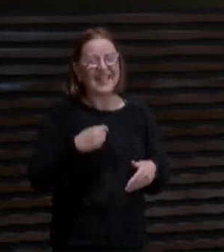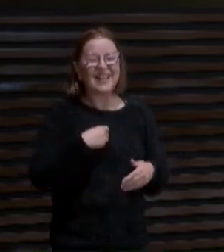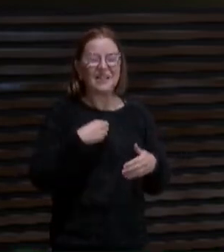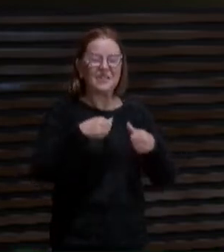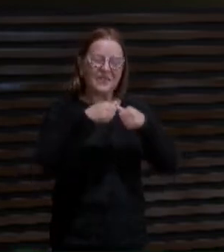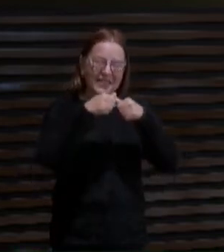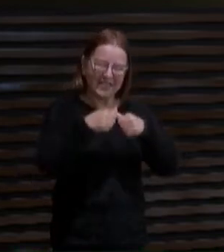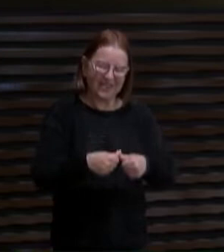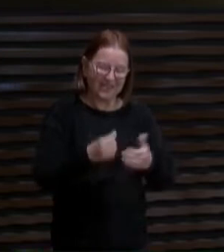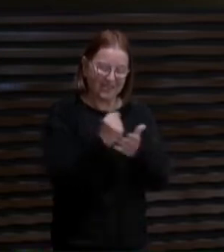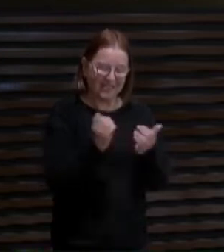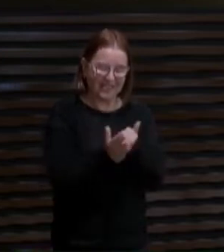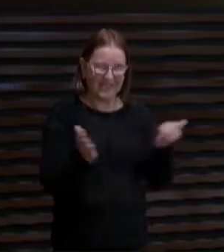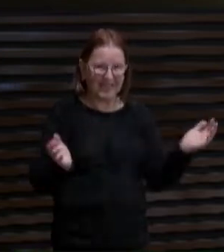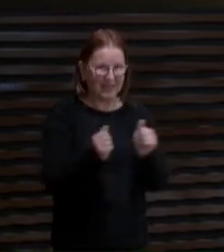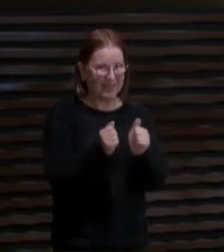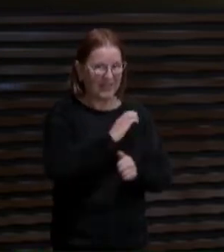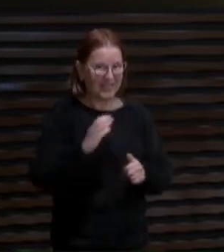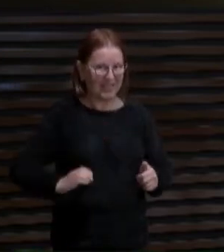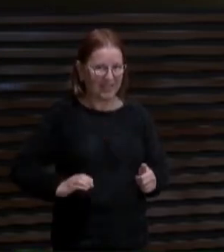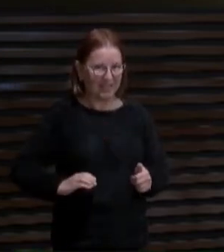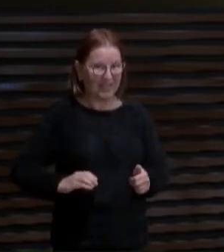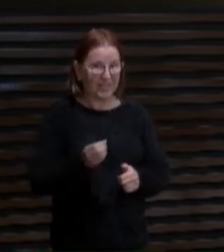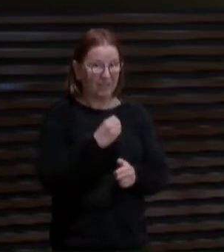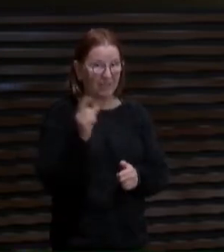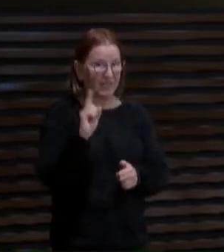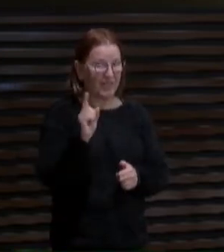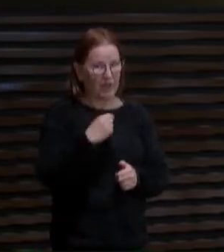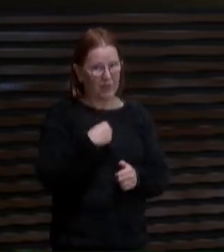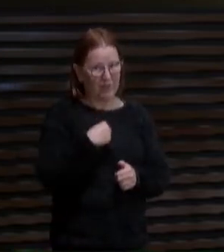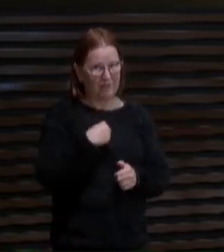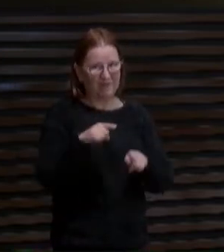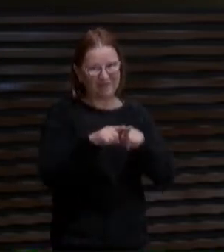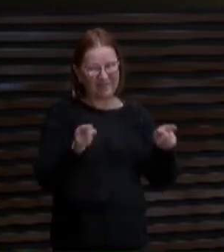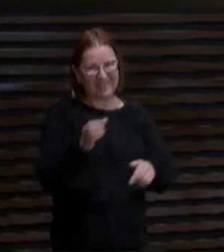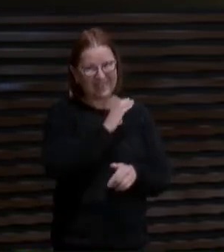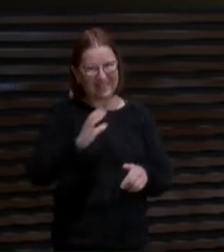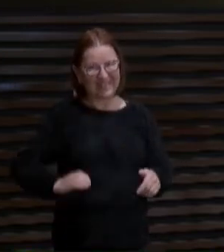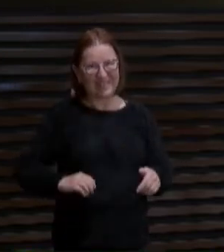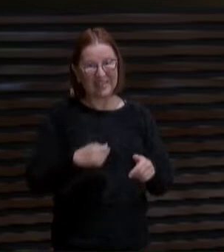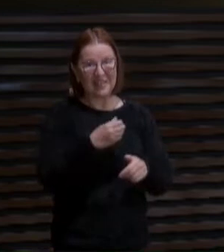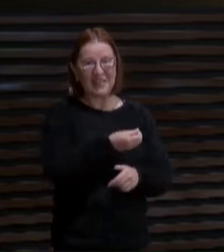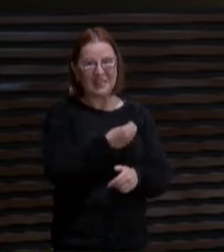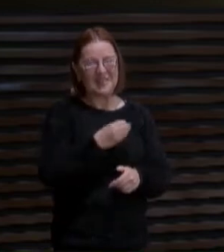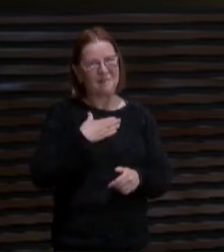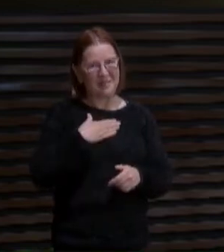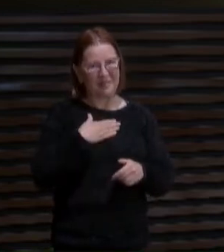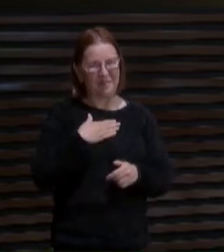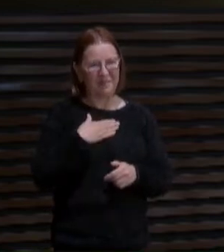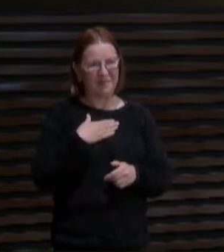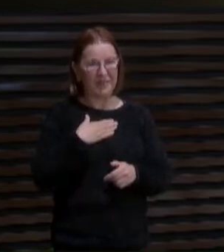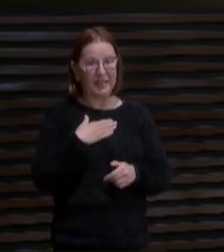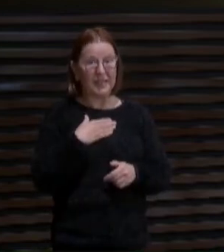e vivo não mais eu mas Cristo vive em mim é uma experiência que cada um de nós usamos passar se você não passar